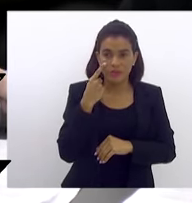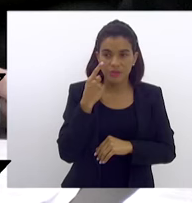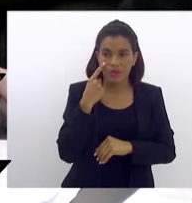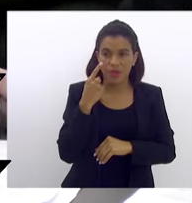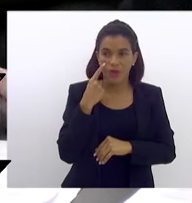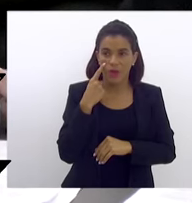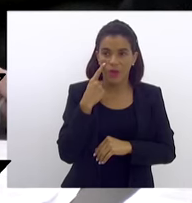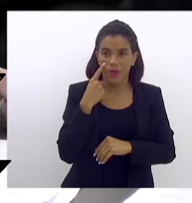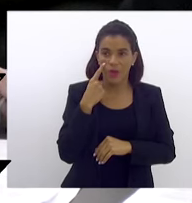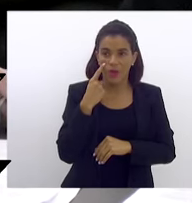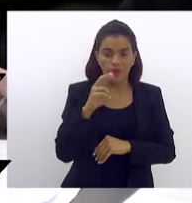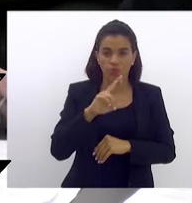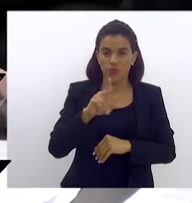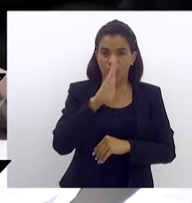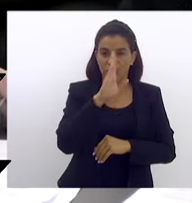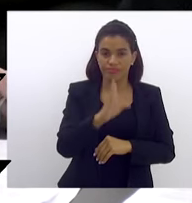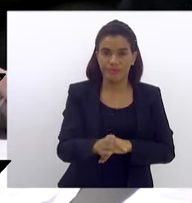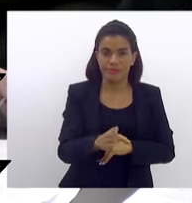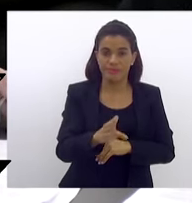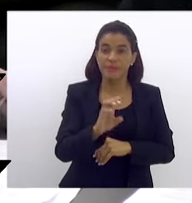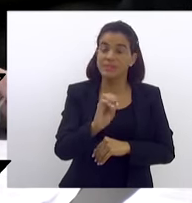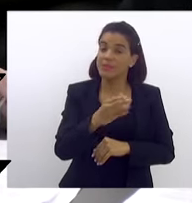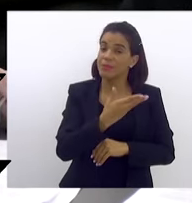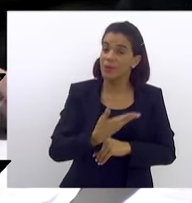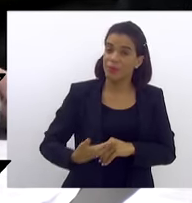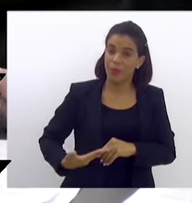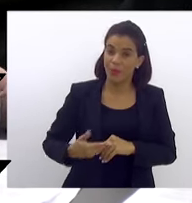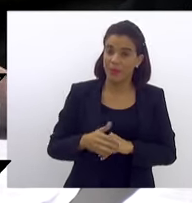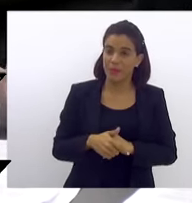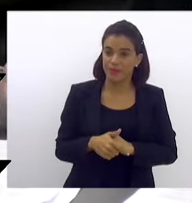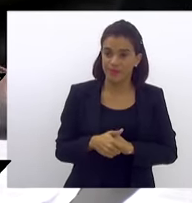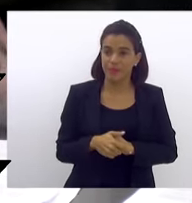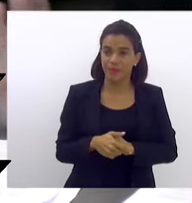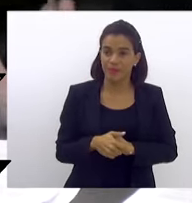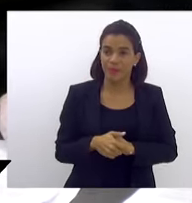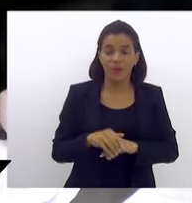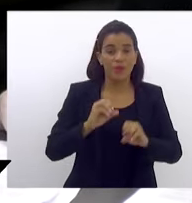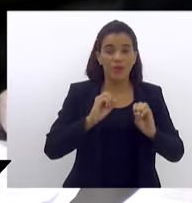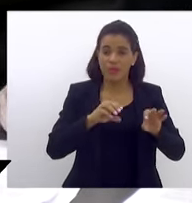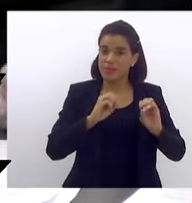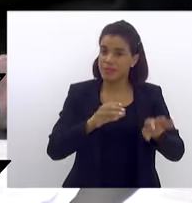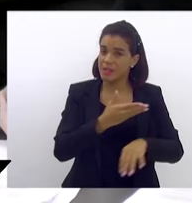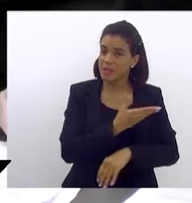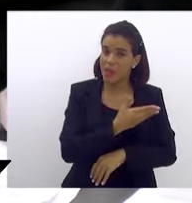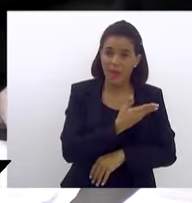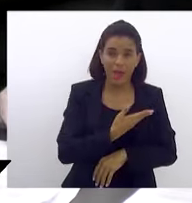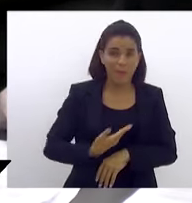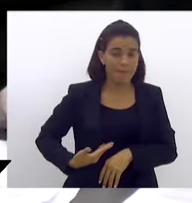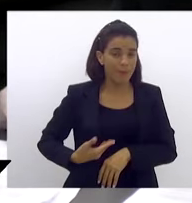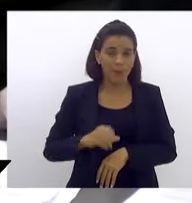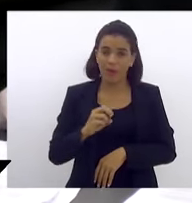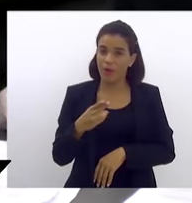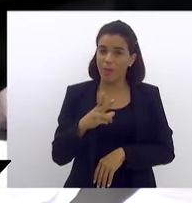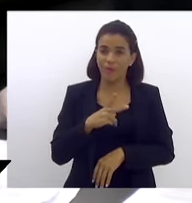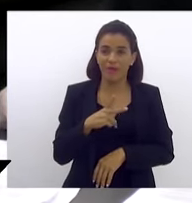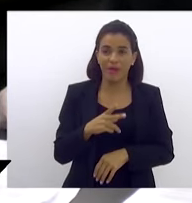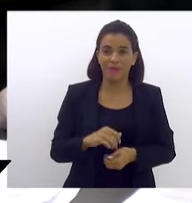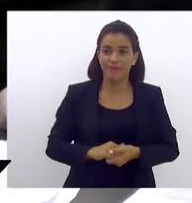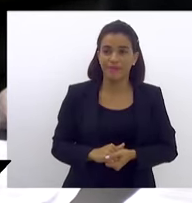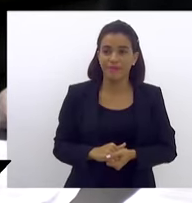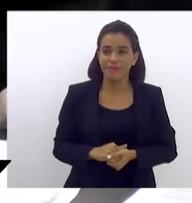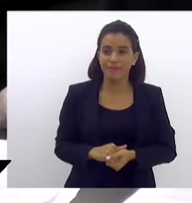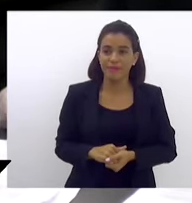indireta né mas se for pública Mas ela tá falando de ensino é pública e privada verdade